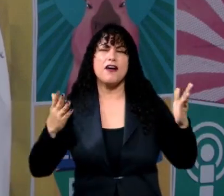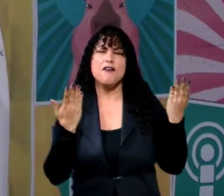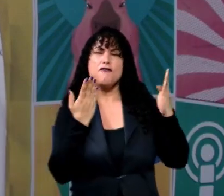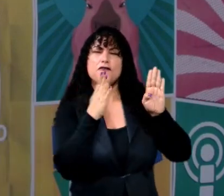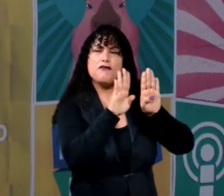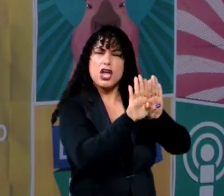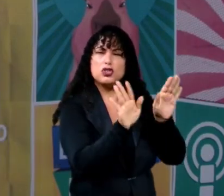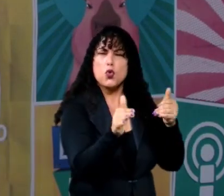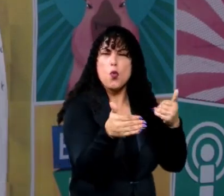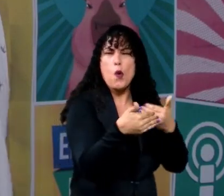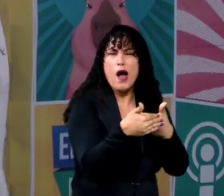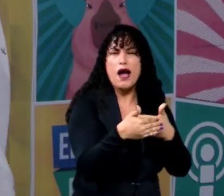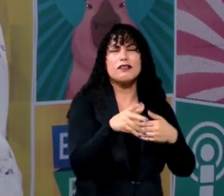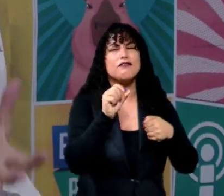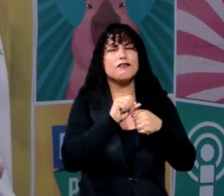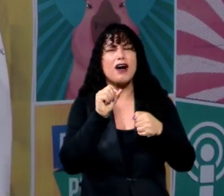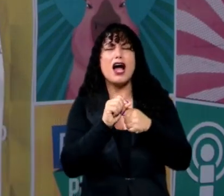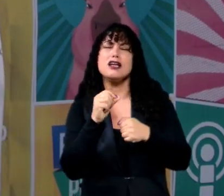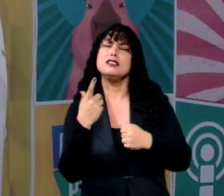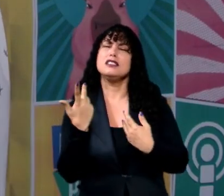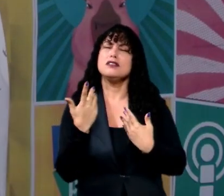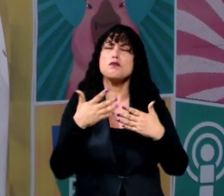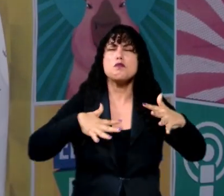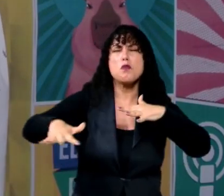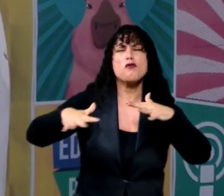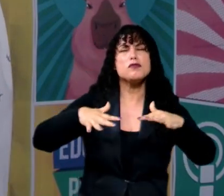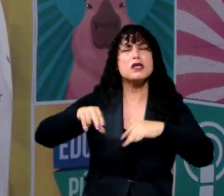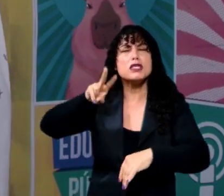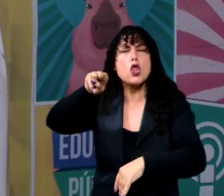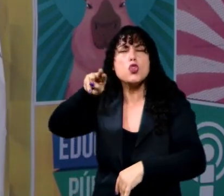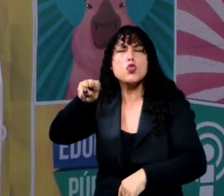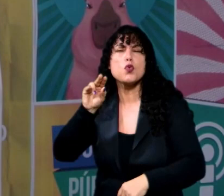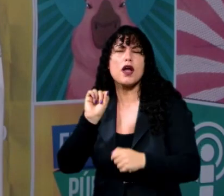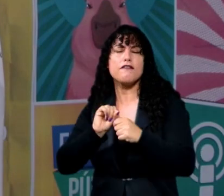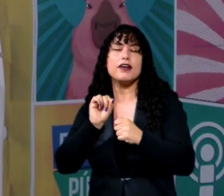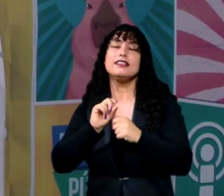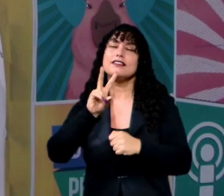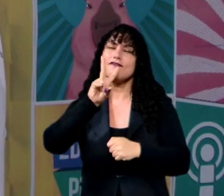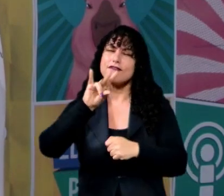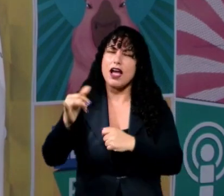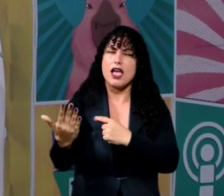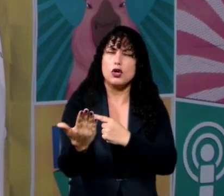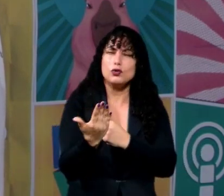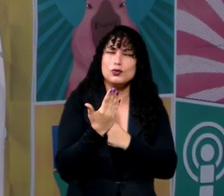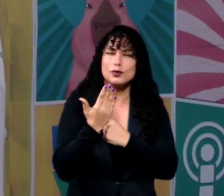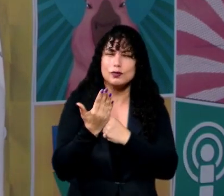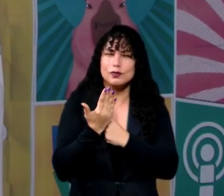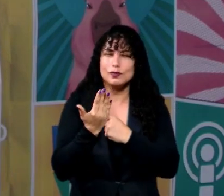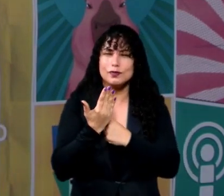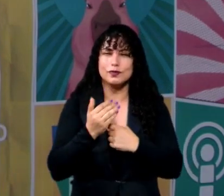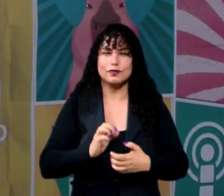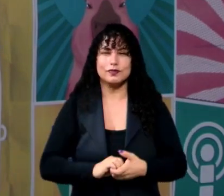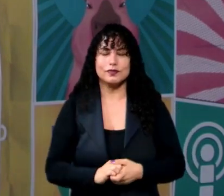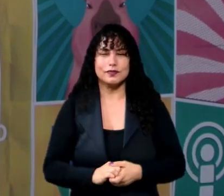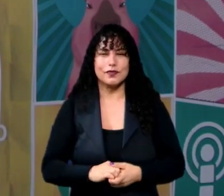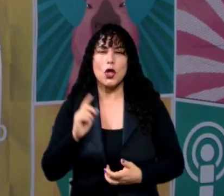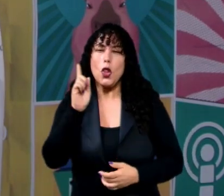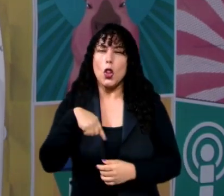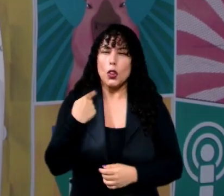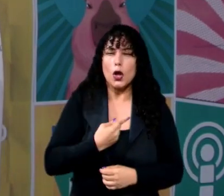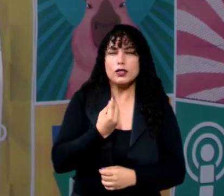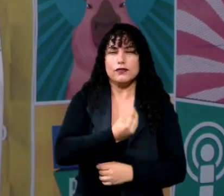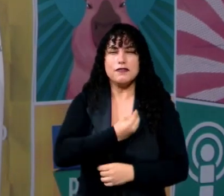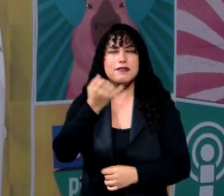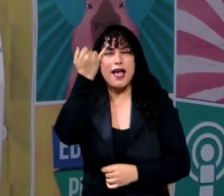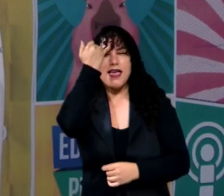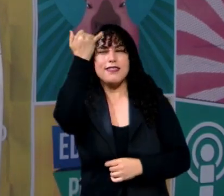do seu quarto, faz movimentos que você nunca fez. Isso já vai ajudar, né? Então, nós vivemos